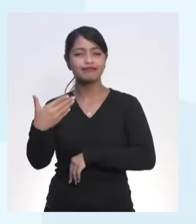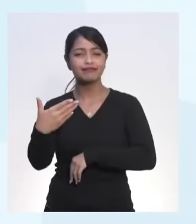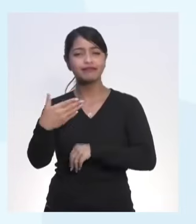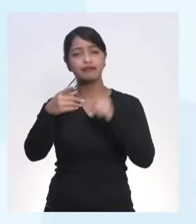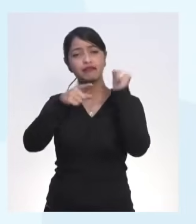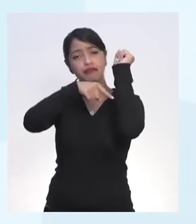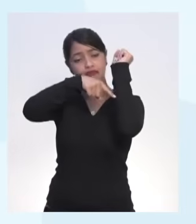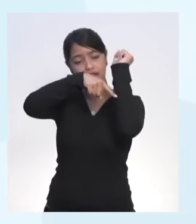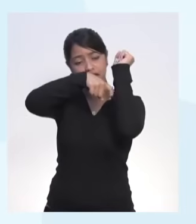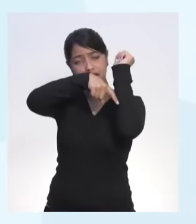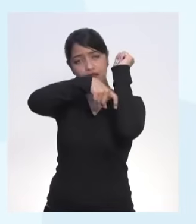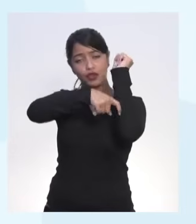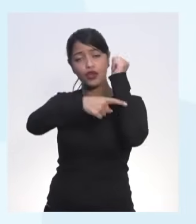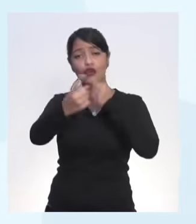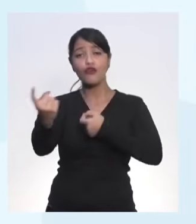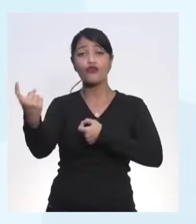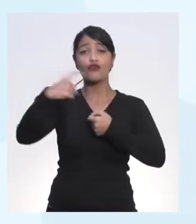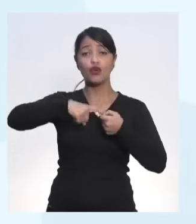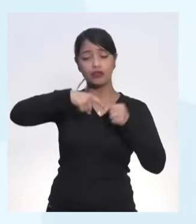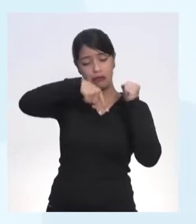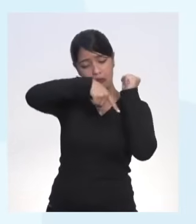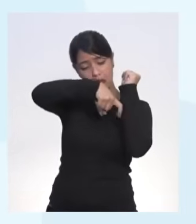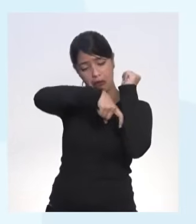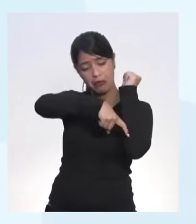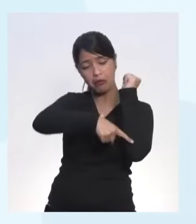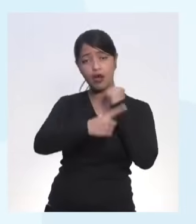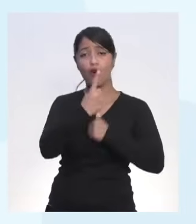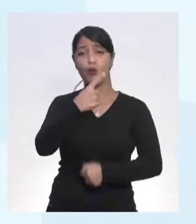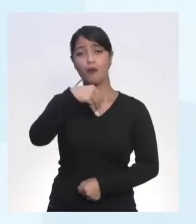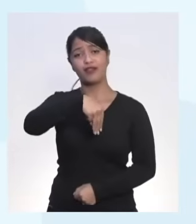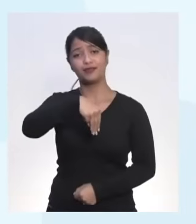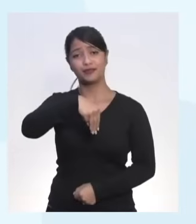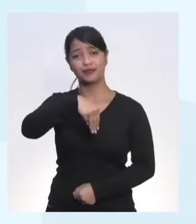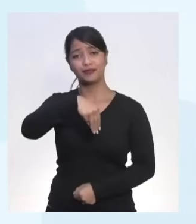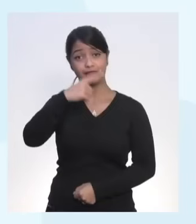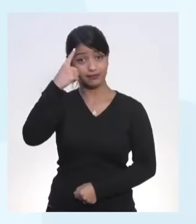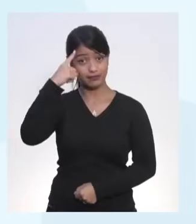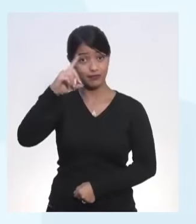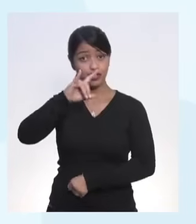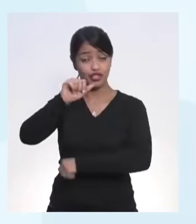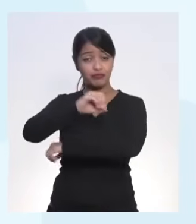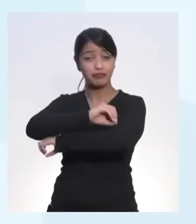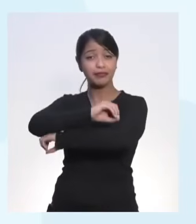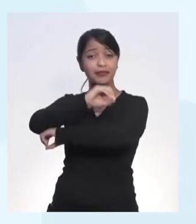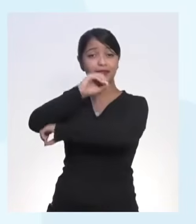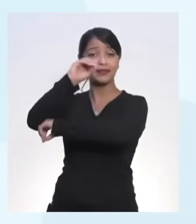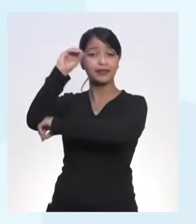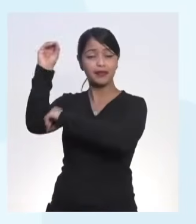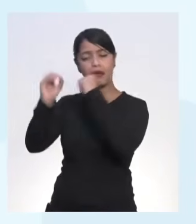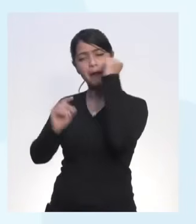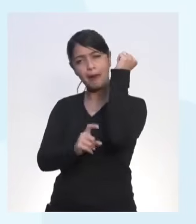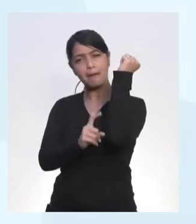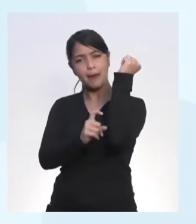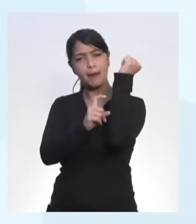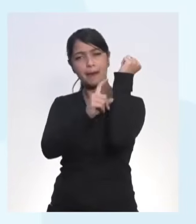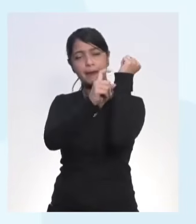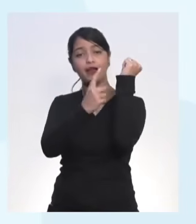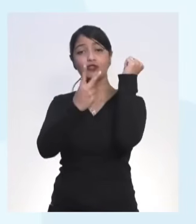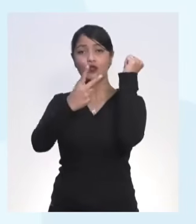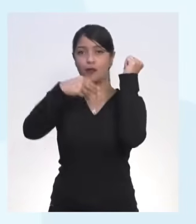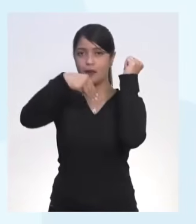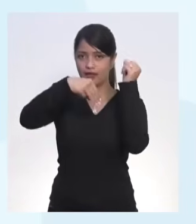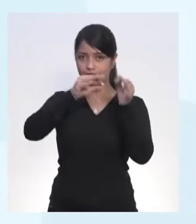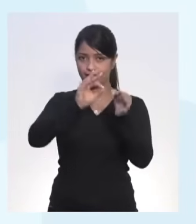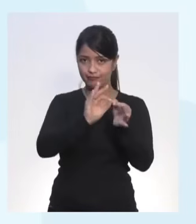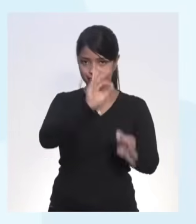1 metro. Então, ela subiu 2 durante o dia. Aí ela dorme um pouquinho, digamos assim.